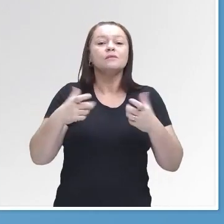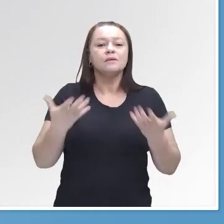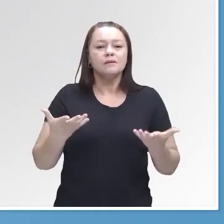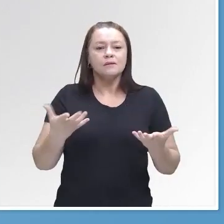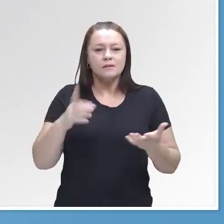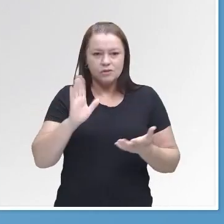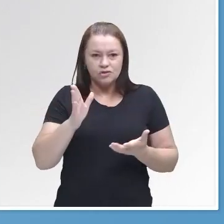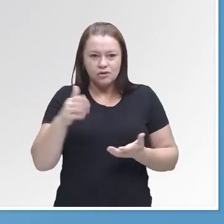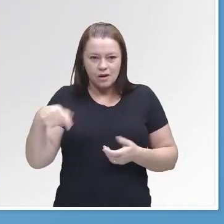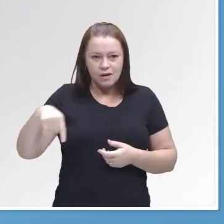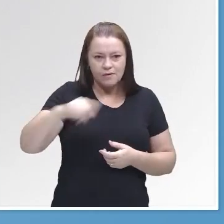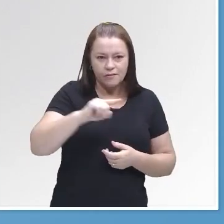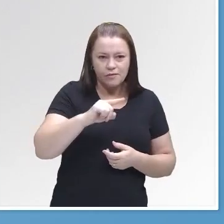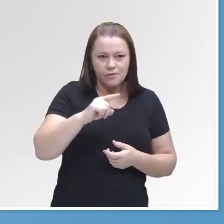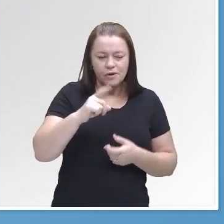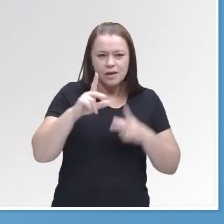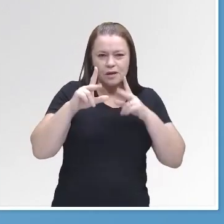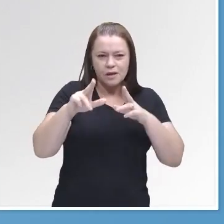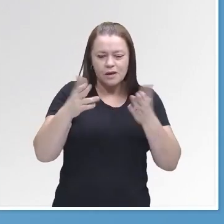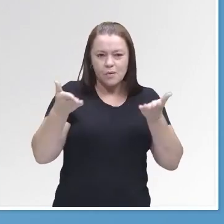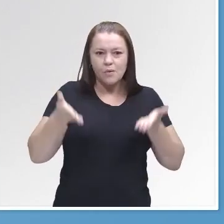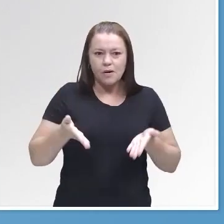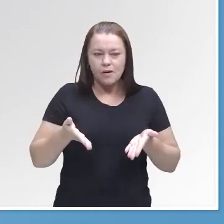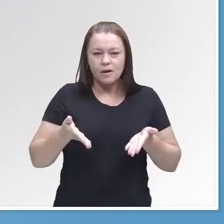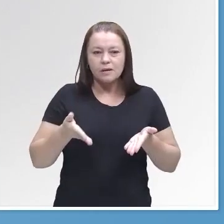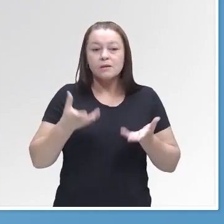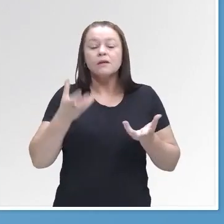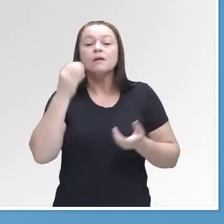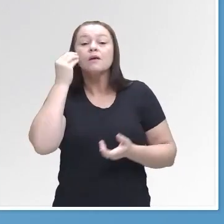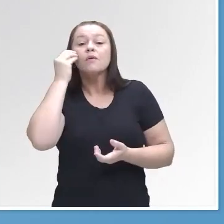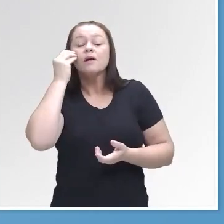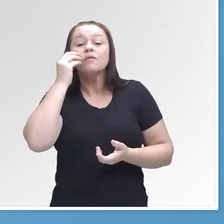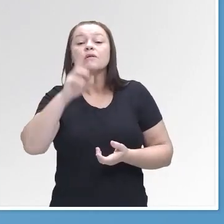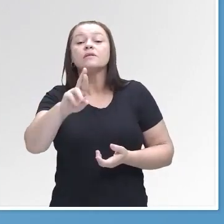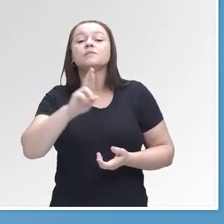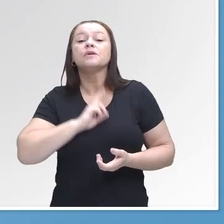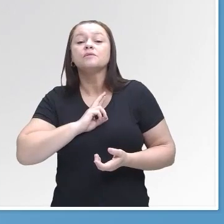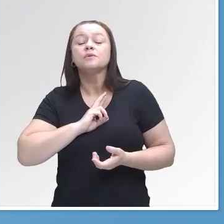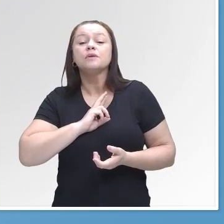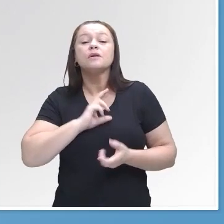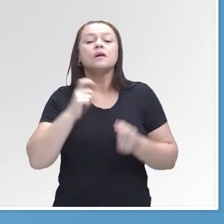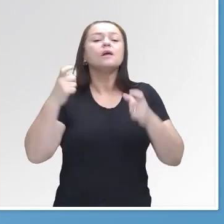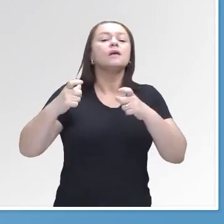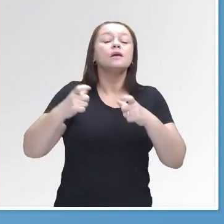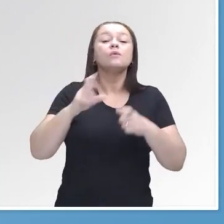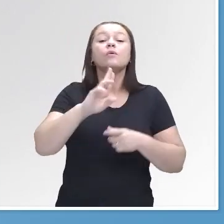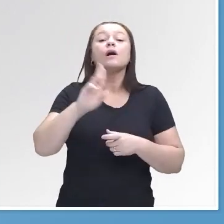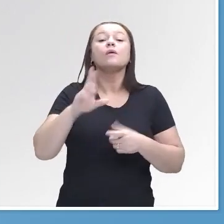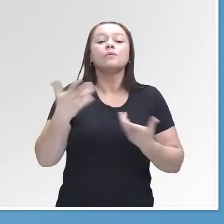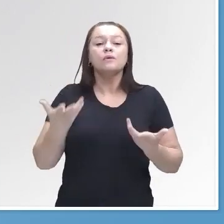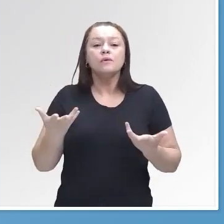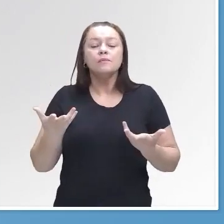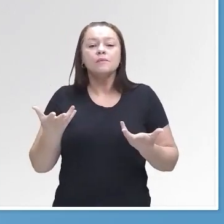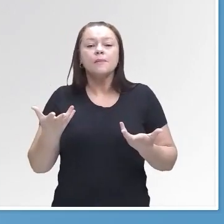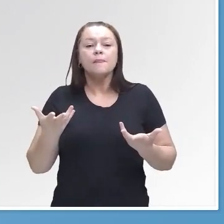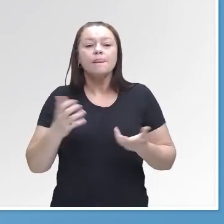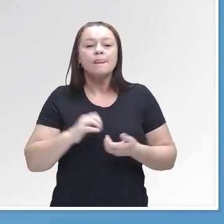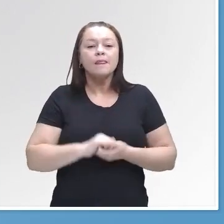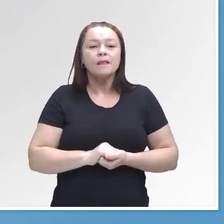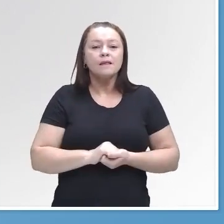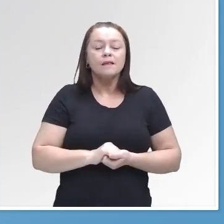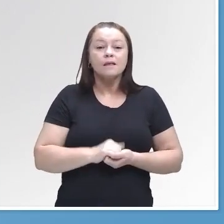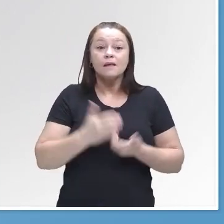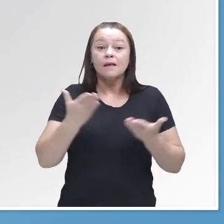lugar semelhante a esse? Eu quero ouvir vocês daqui, hein? Que lugar eu estou? Que lugar a professora Edla